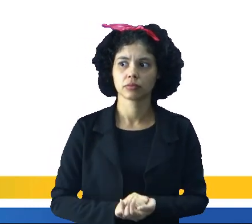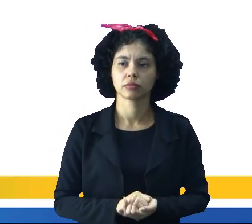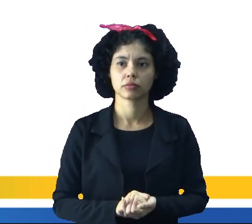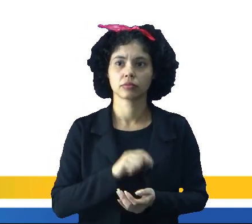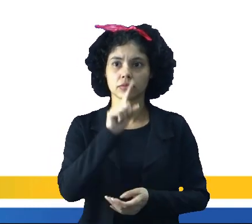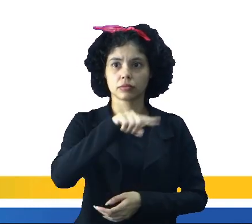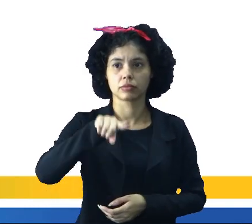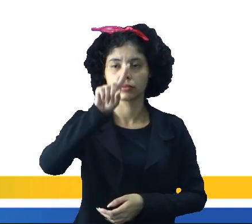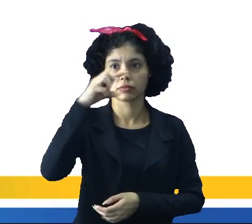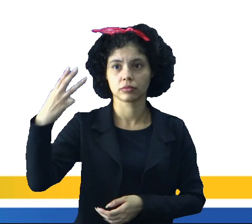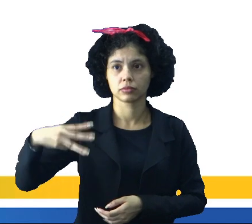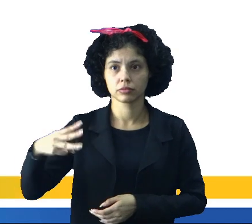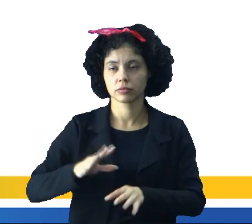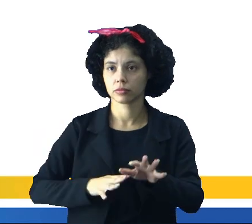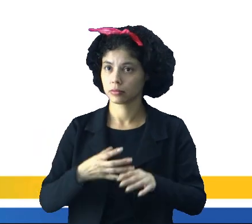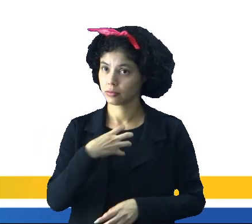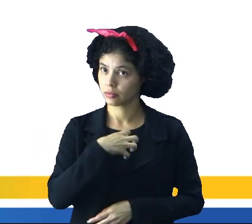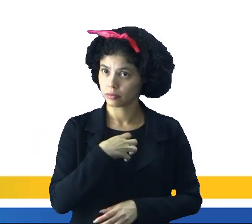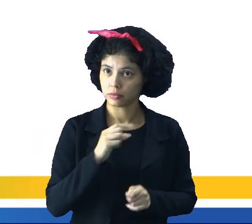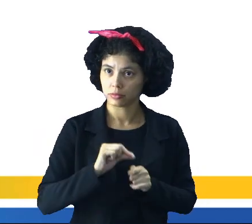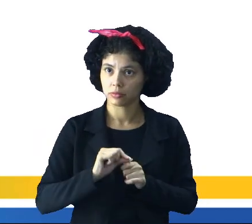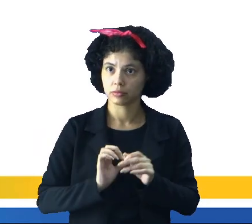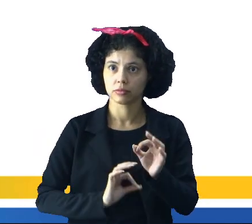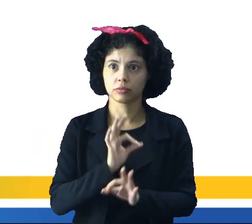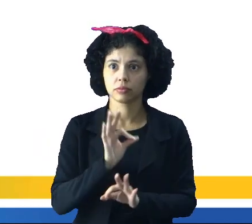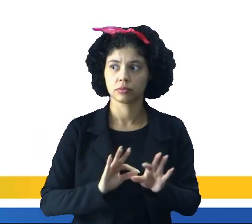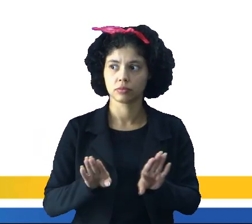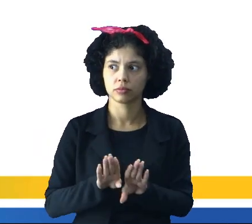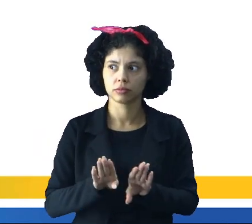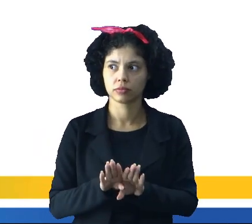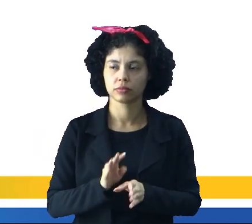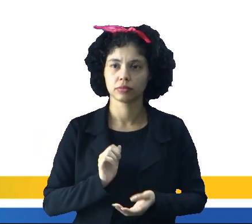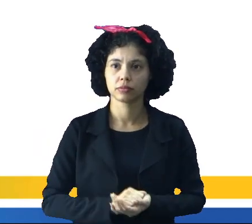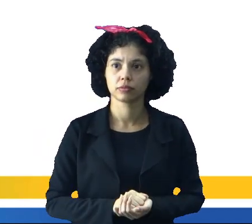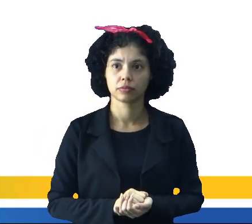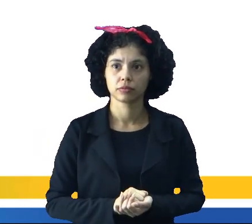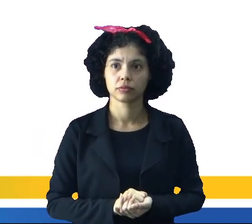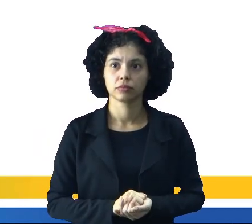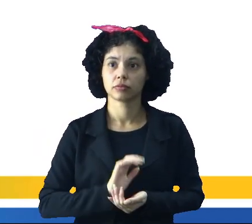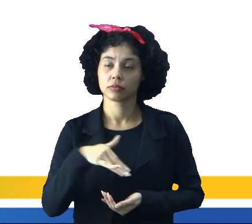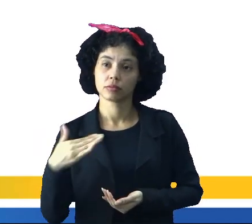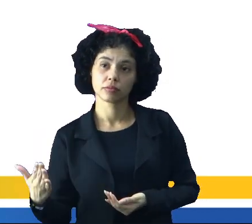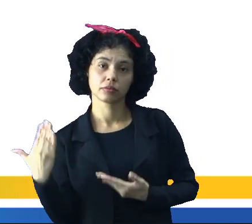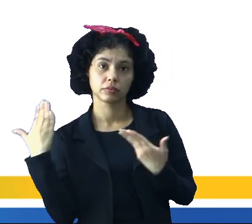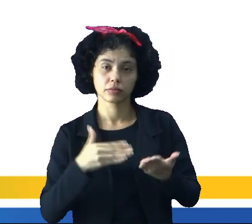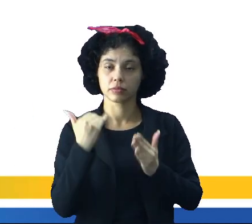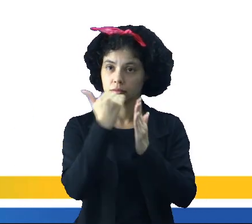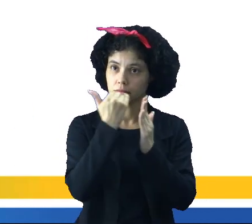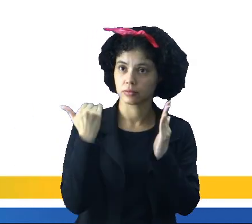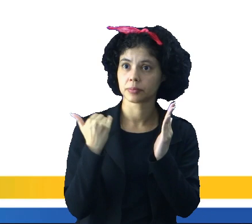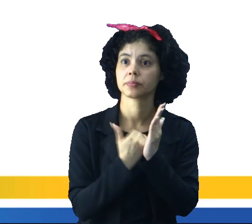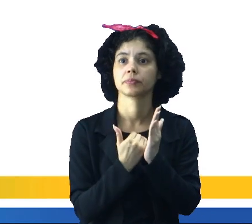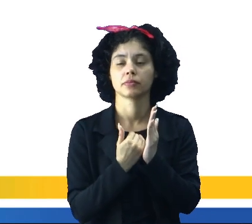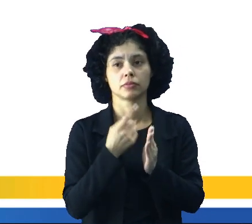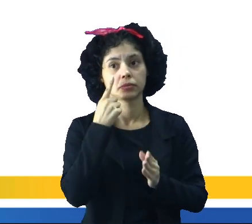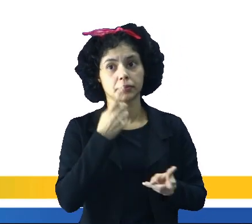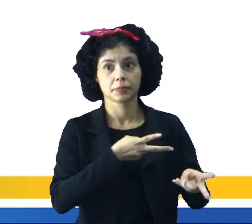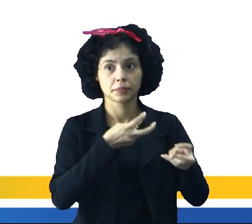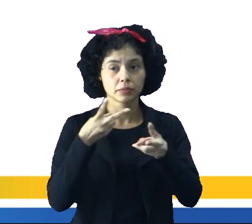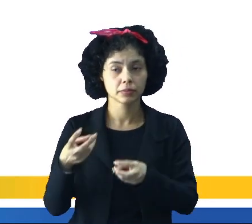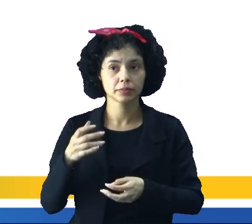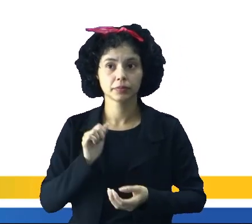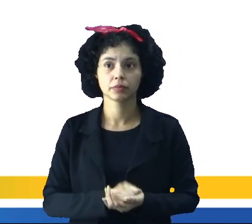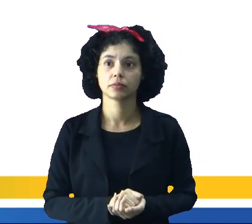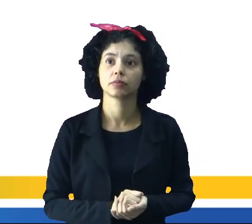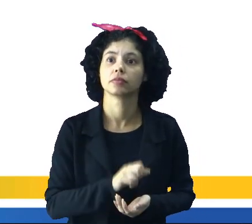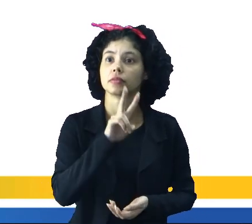de 3 eu não mexo, eu vou só repetindo. Tudo bem? Aí, quando chegar mais abaixo, observa que aquela raiz de